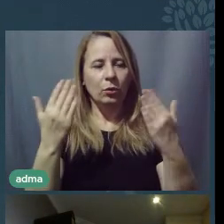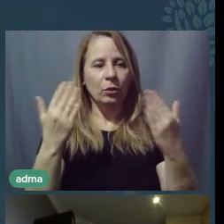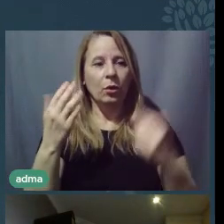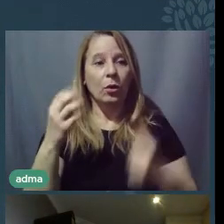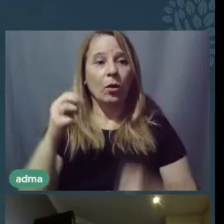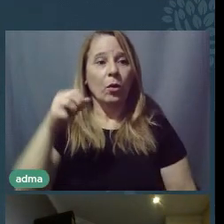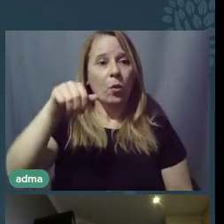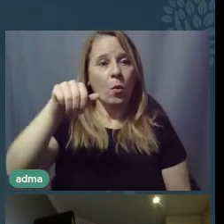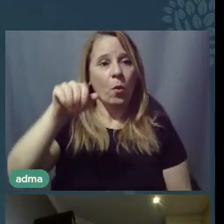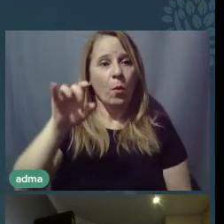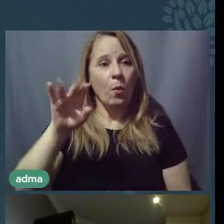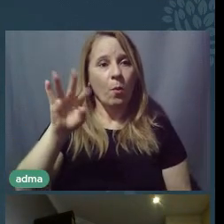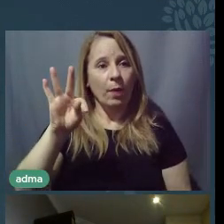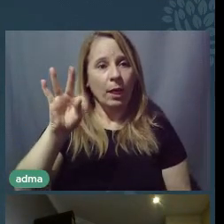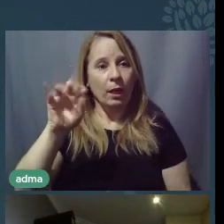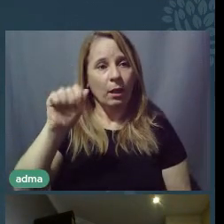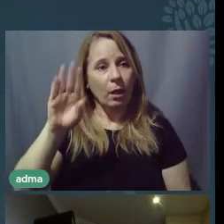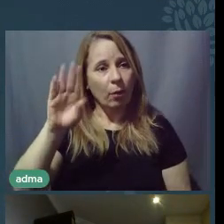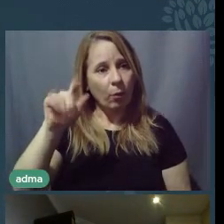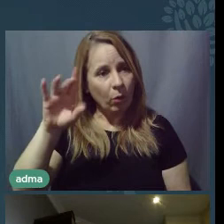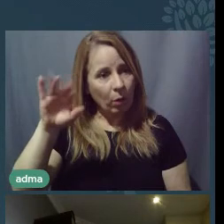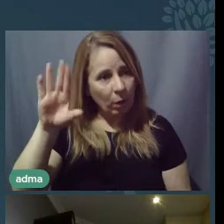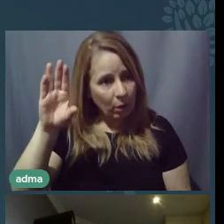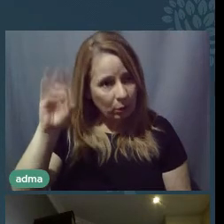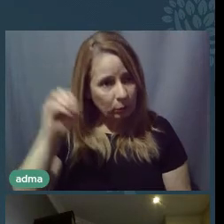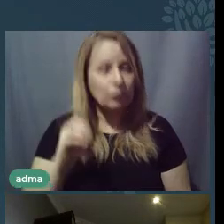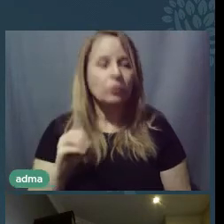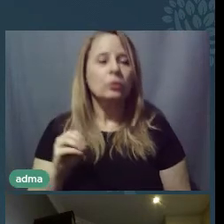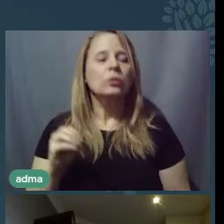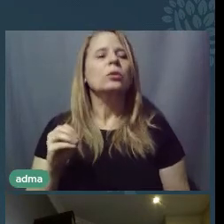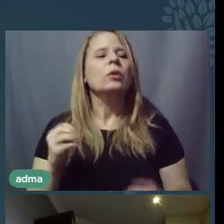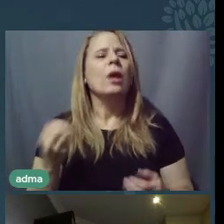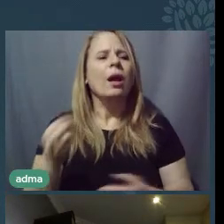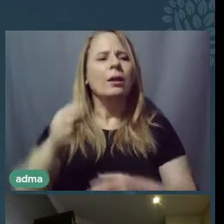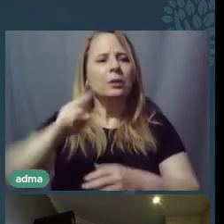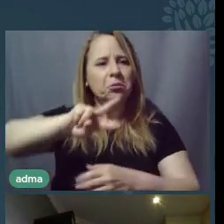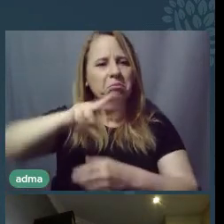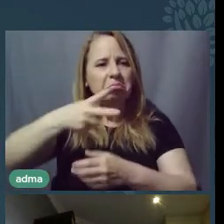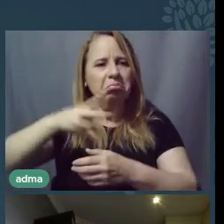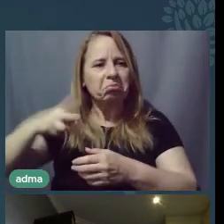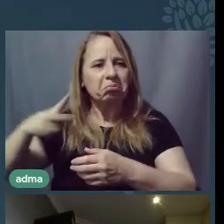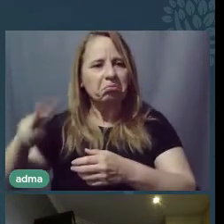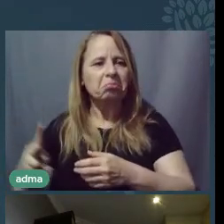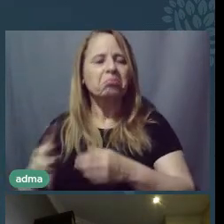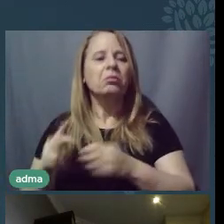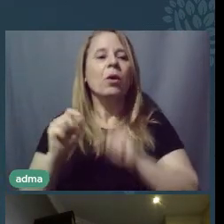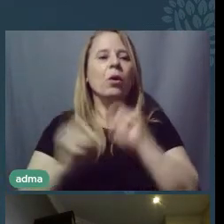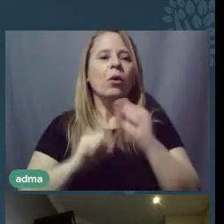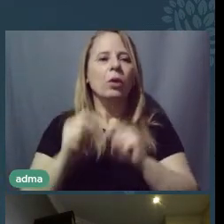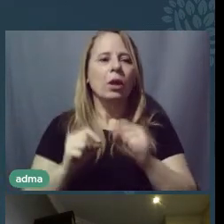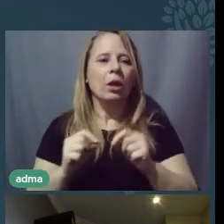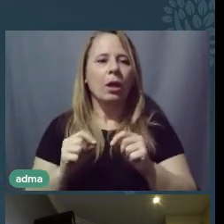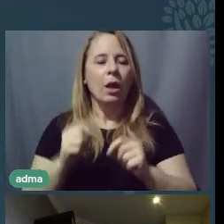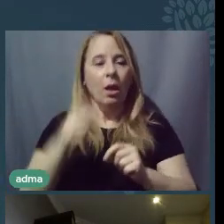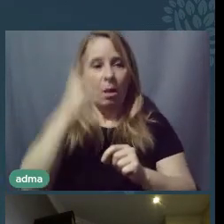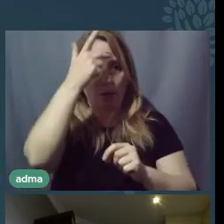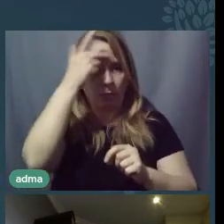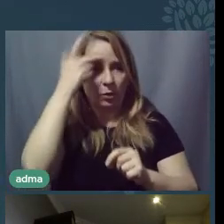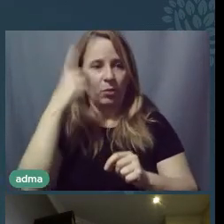beta-agonista. Então, foi feito um estudo cruzado em que foi avaliado variáveis de mecânica respiratória após uma